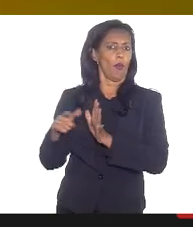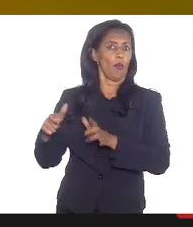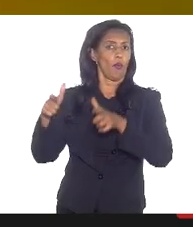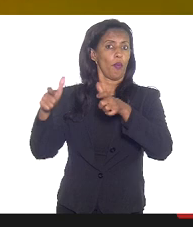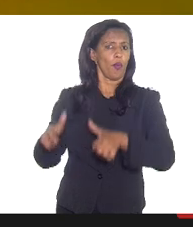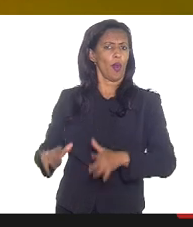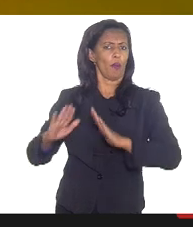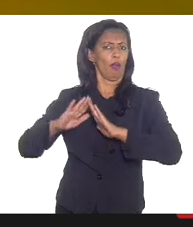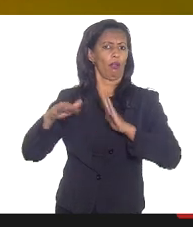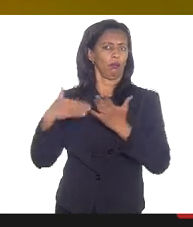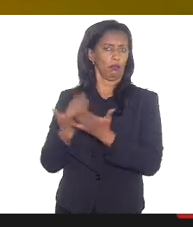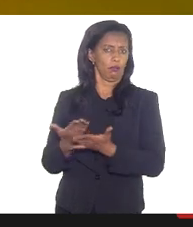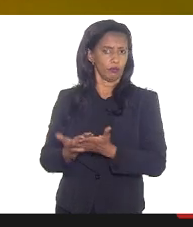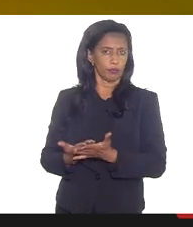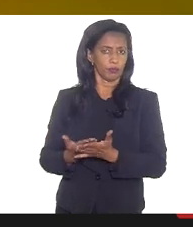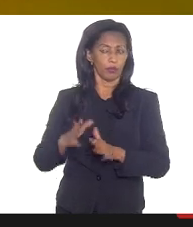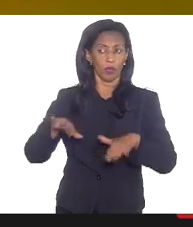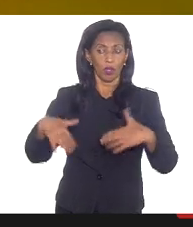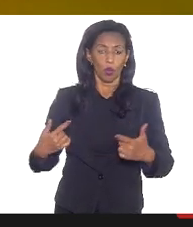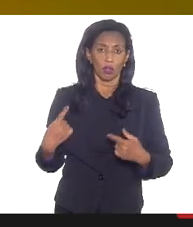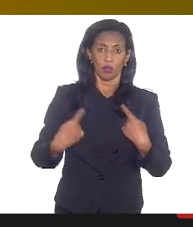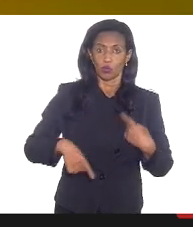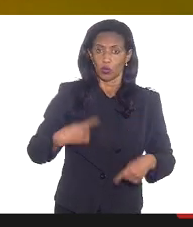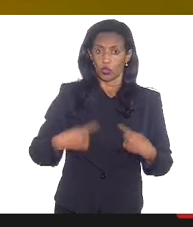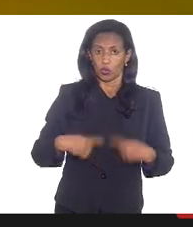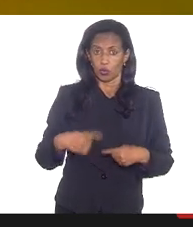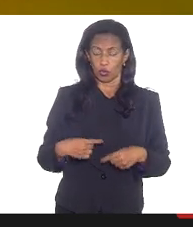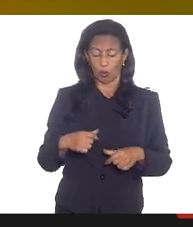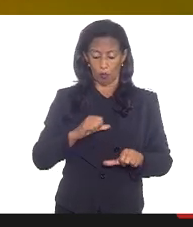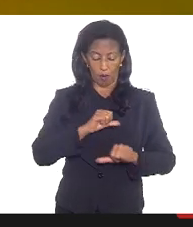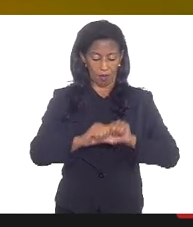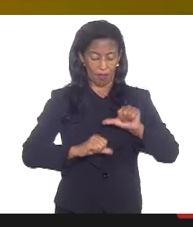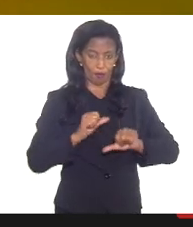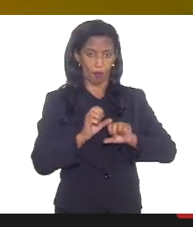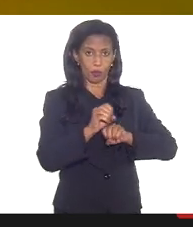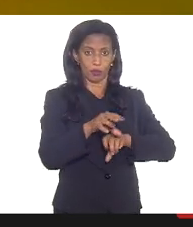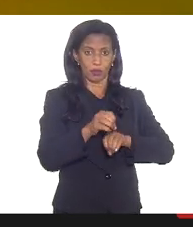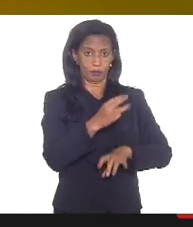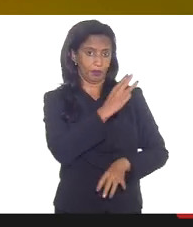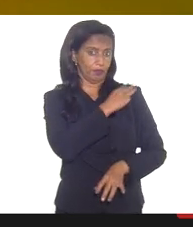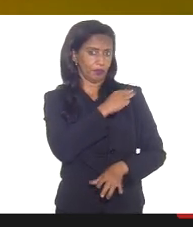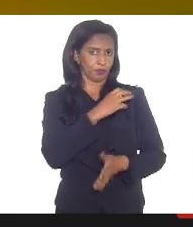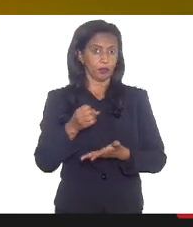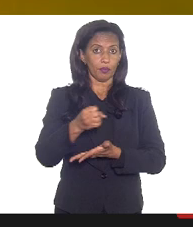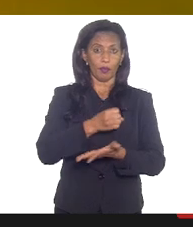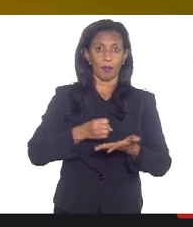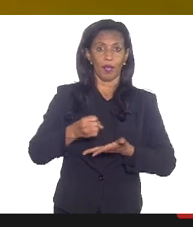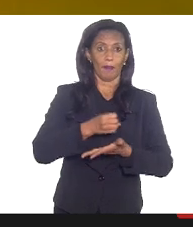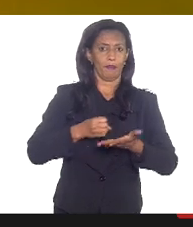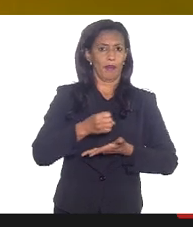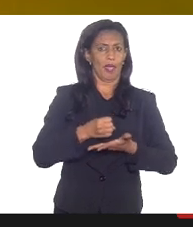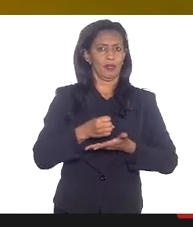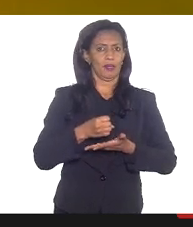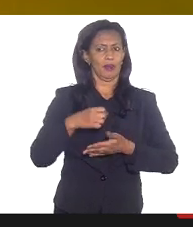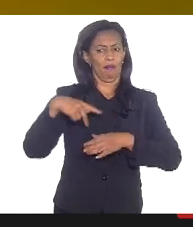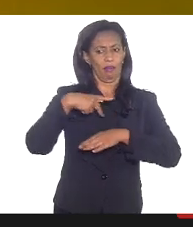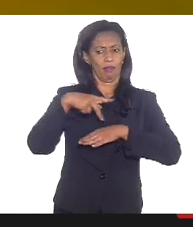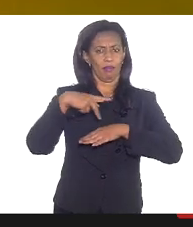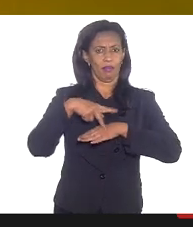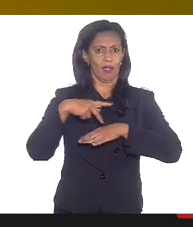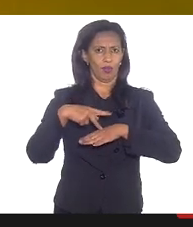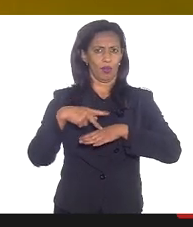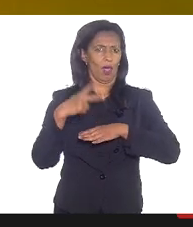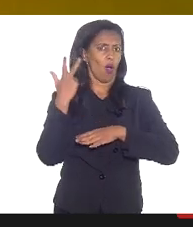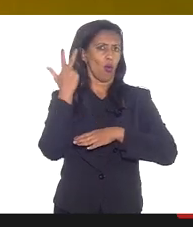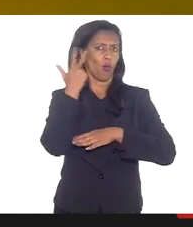físicas das escolas. Enquanto nós estamos discutindo aqui uma reforma do ensino médio, uma base nacional comum curricular, nós sabemos